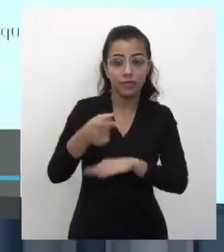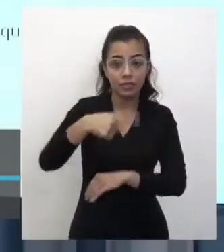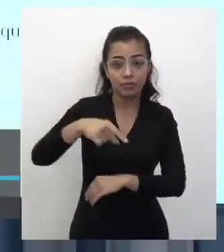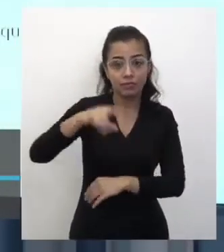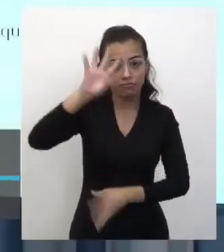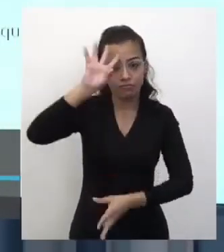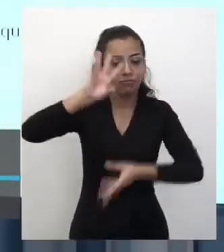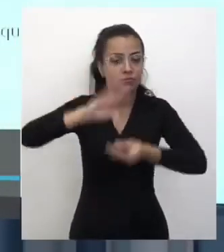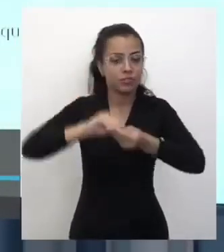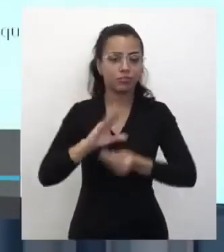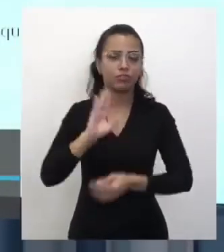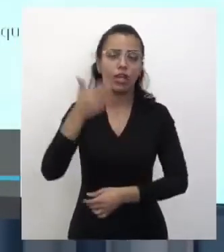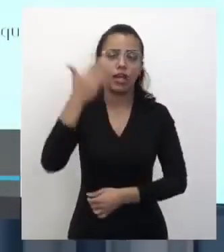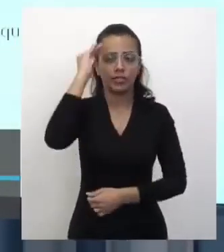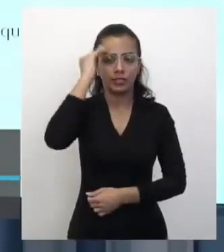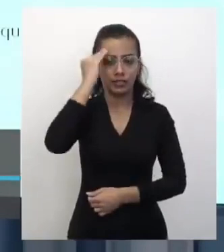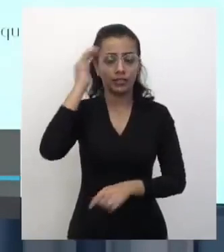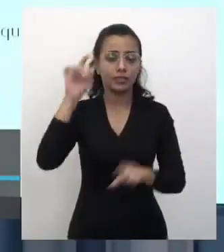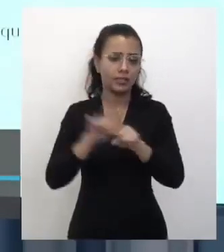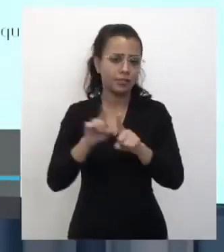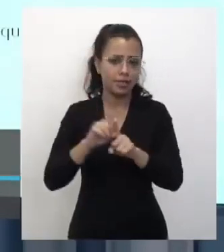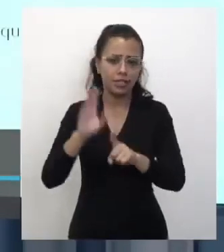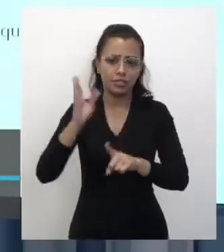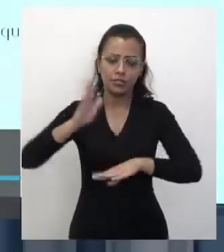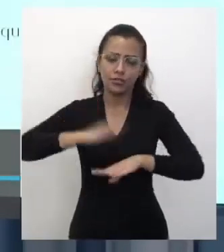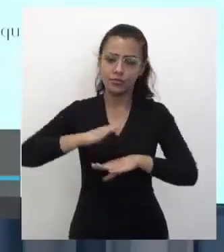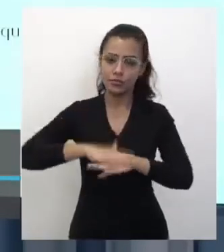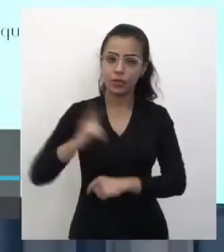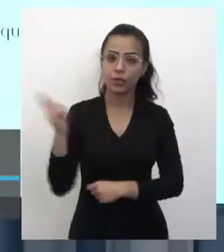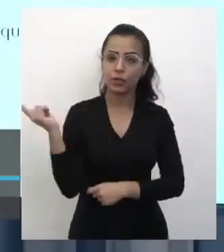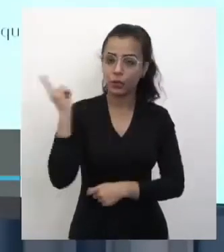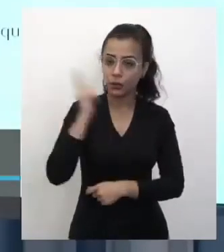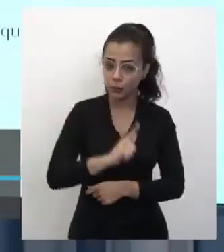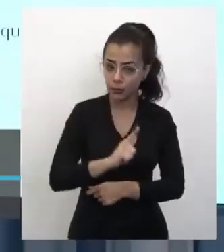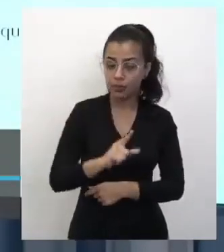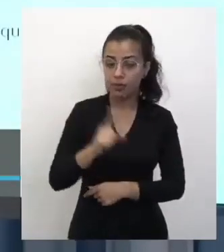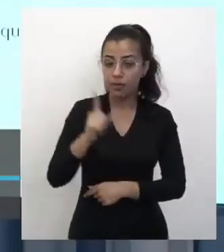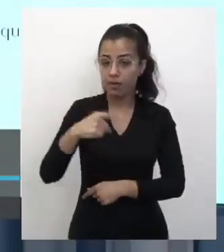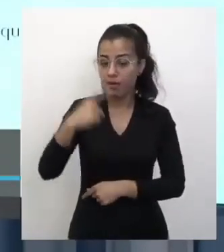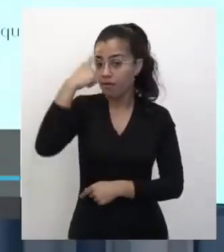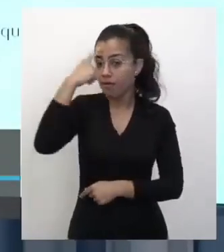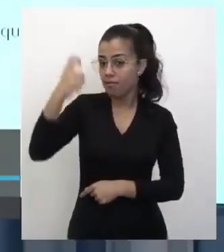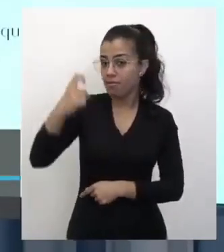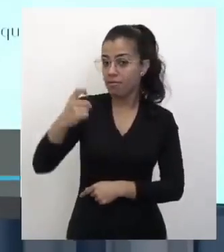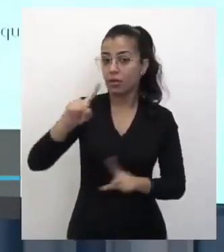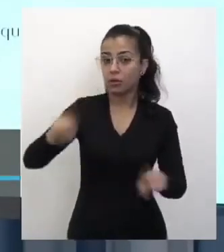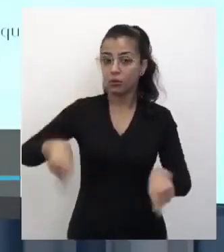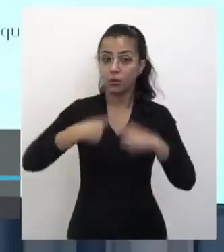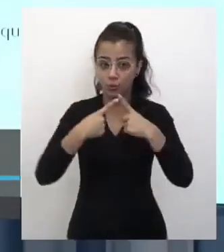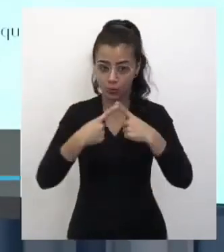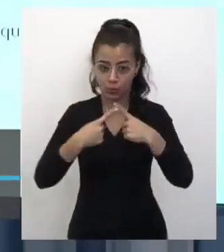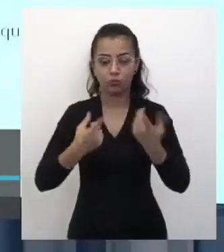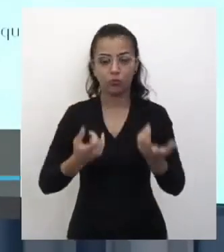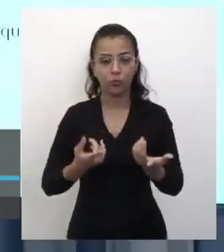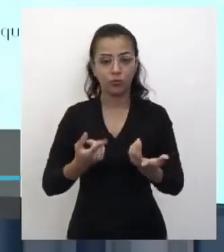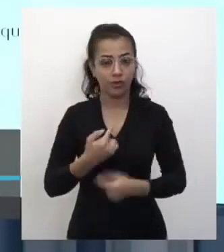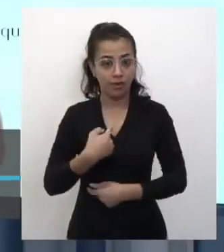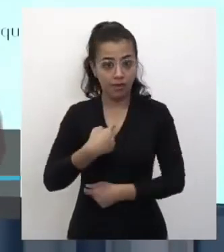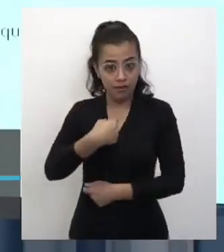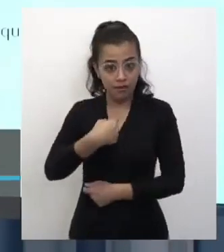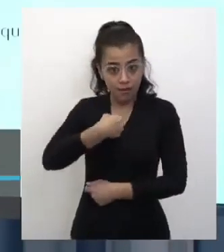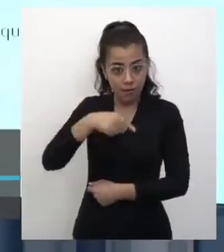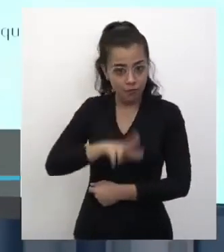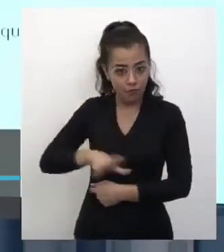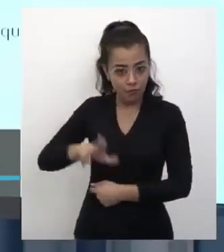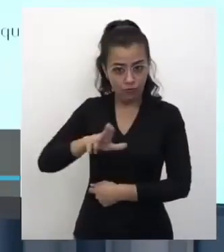muitos já conseguiram até executar, conseguiram aí fazer. A ideia dos múltiplos aí, eu vou usar a